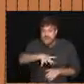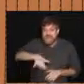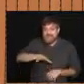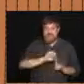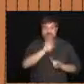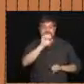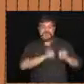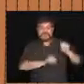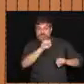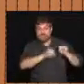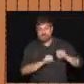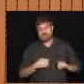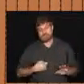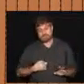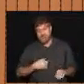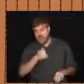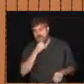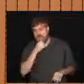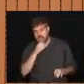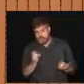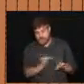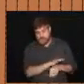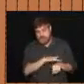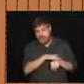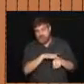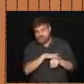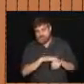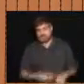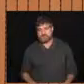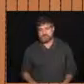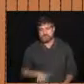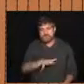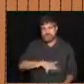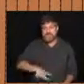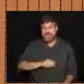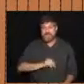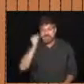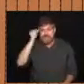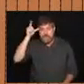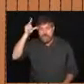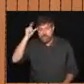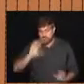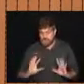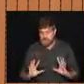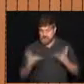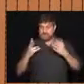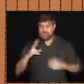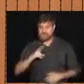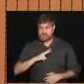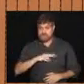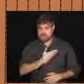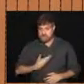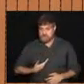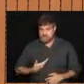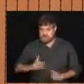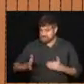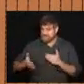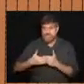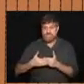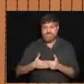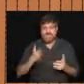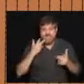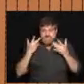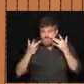vamos conversar. Área cultural e eventos, públicos e privados. Determinar o fechamento de